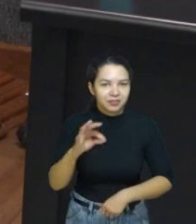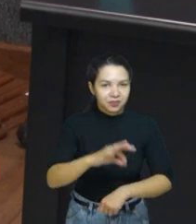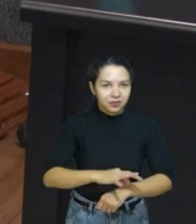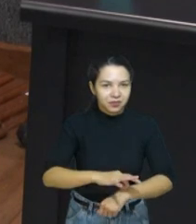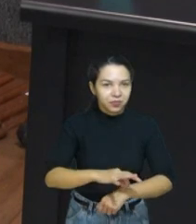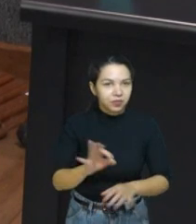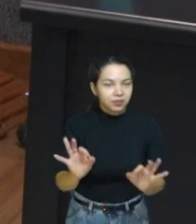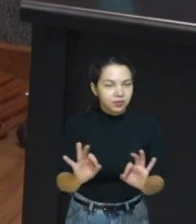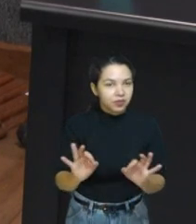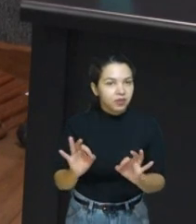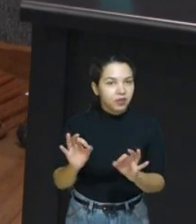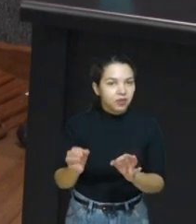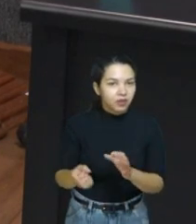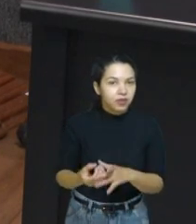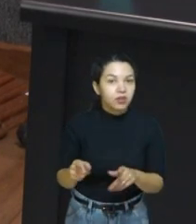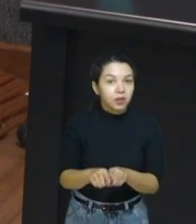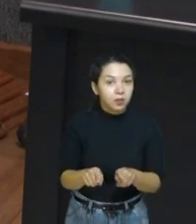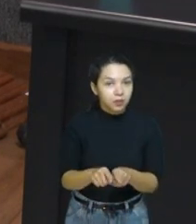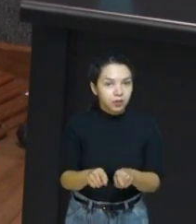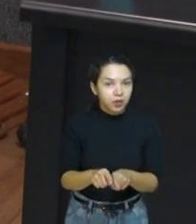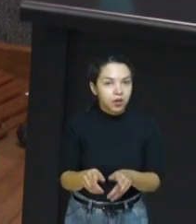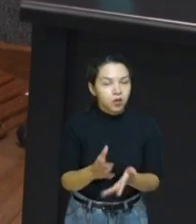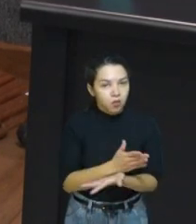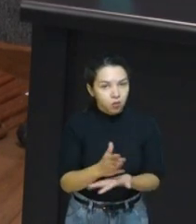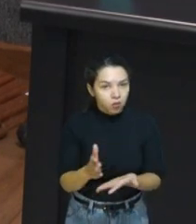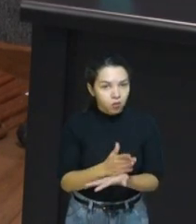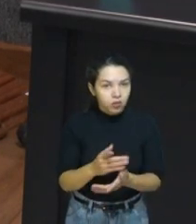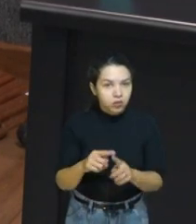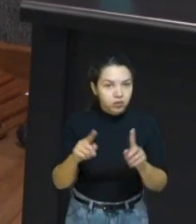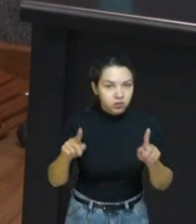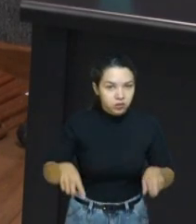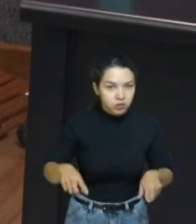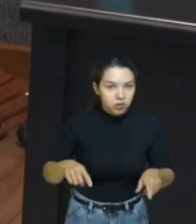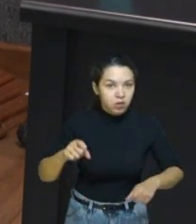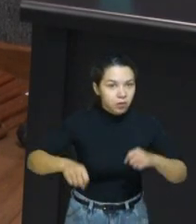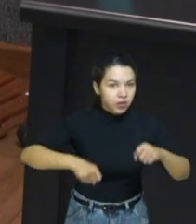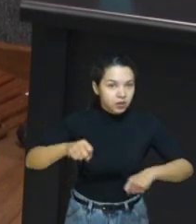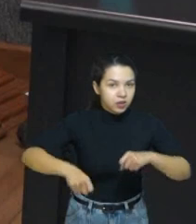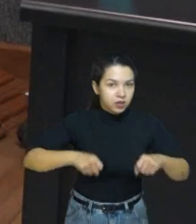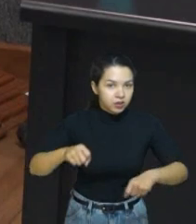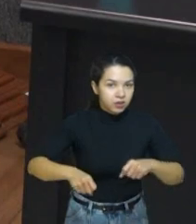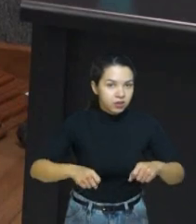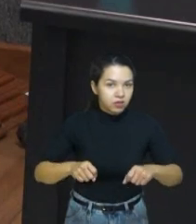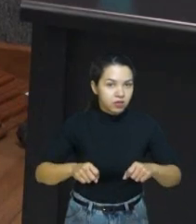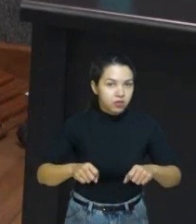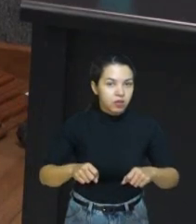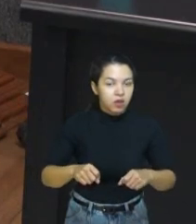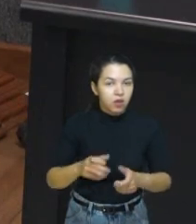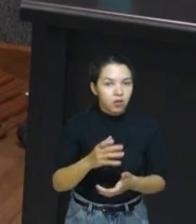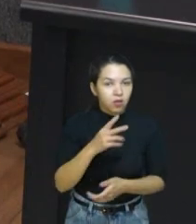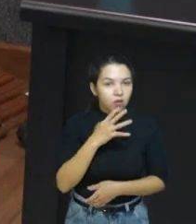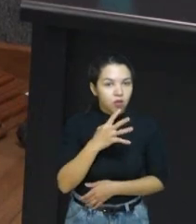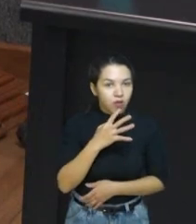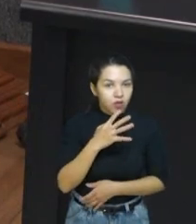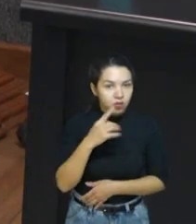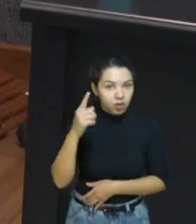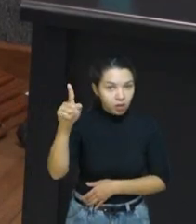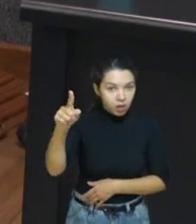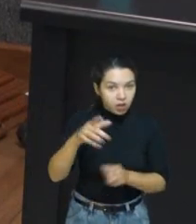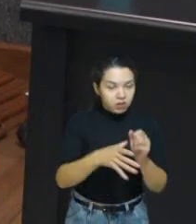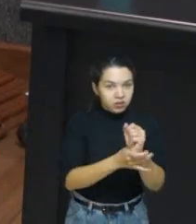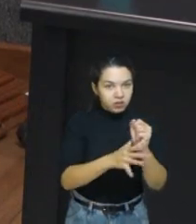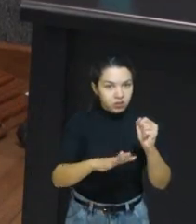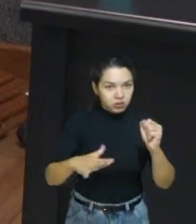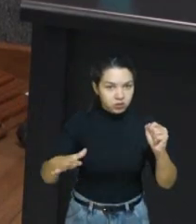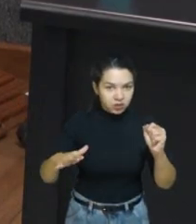vem pedalando. Tem alguns servidores que vêm pedalando. Conheço um que vem há quase 10 anos lá de São José. Ele vem lá